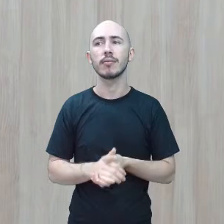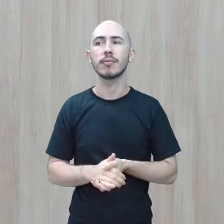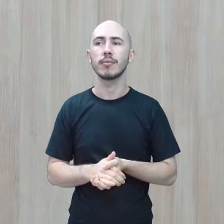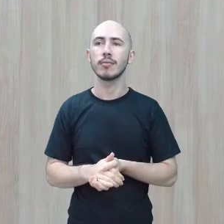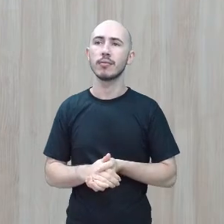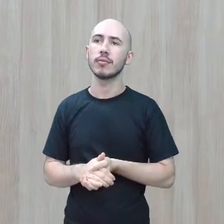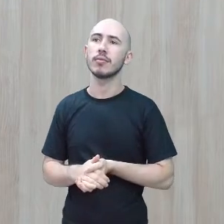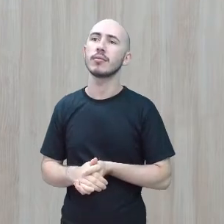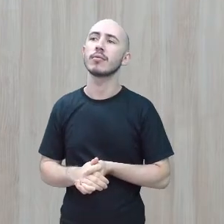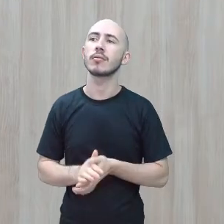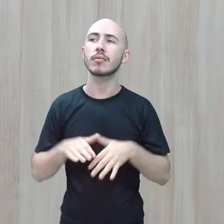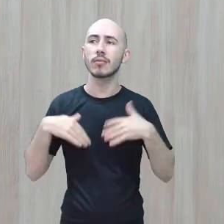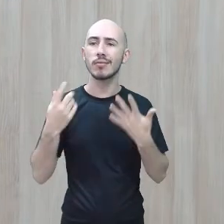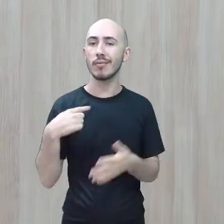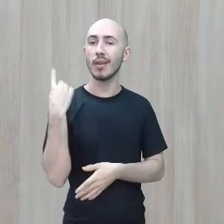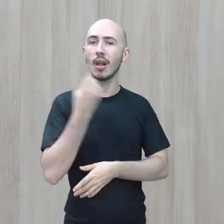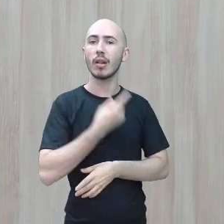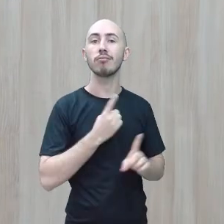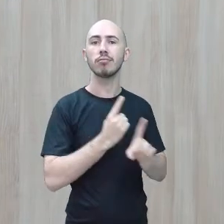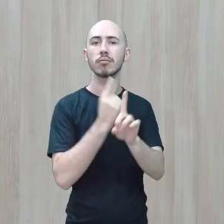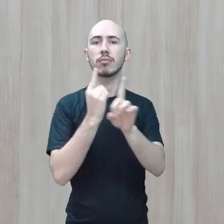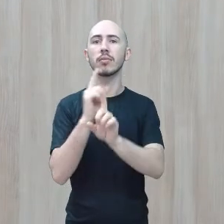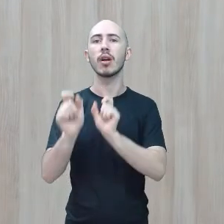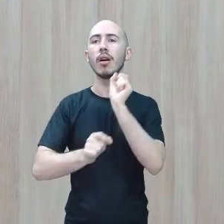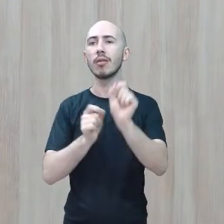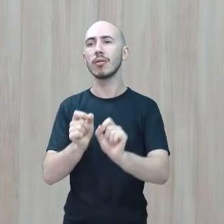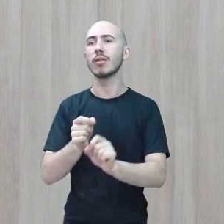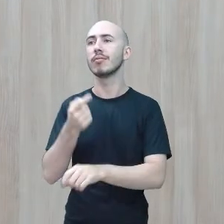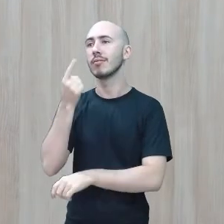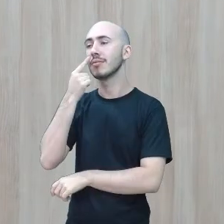lá a gente encontra muitas